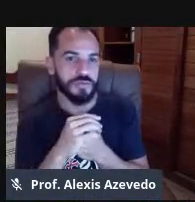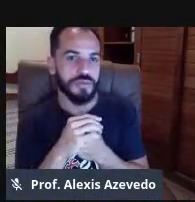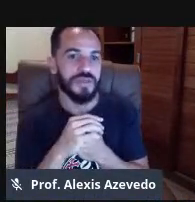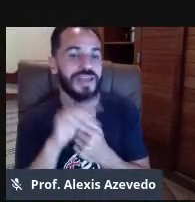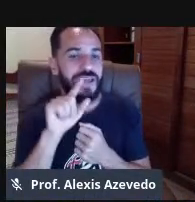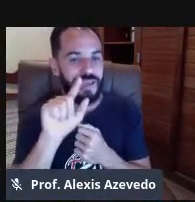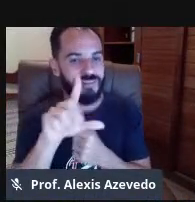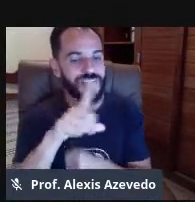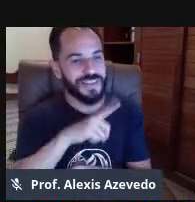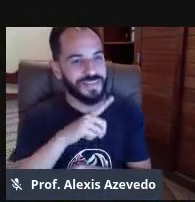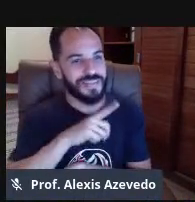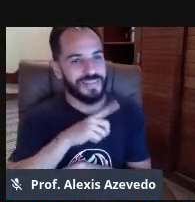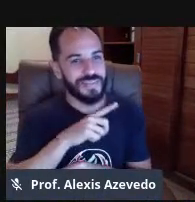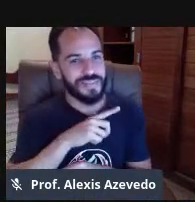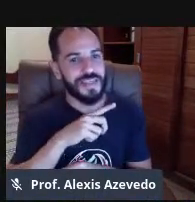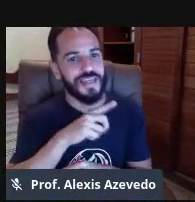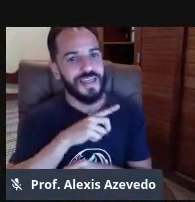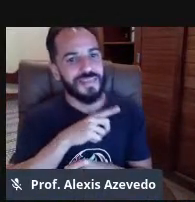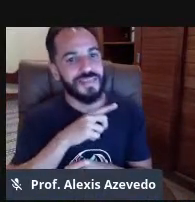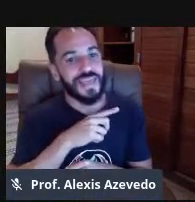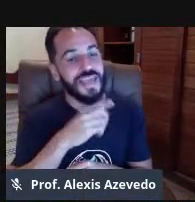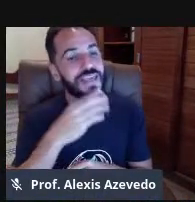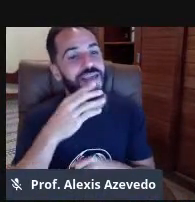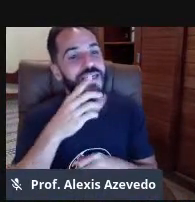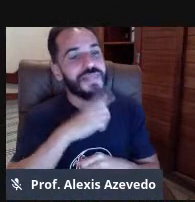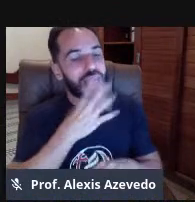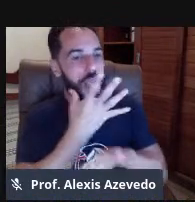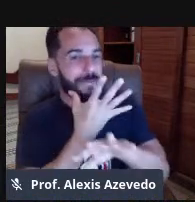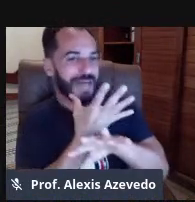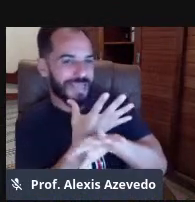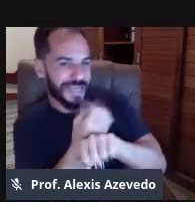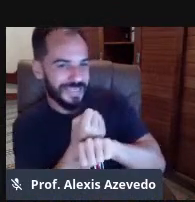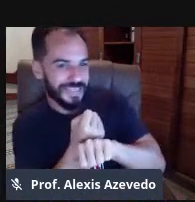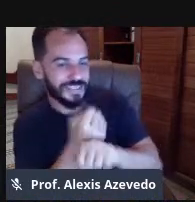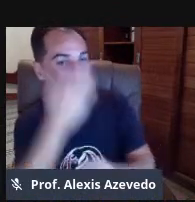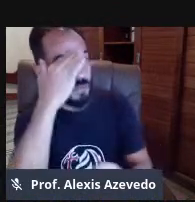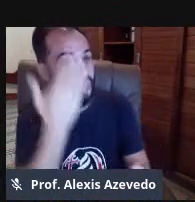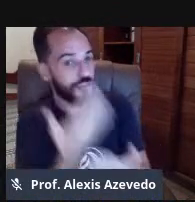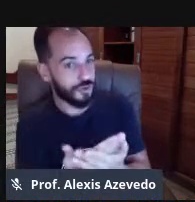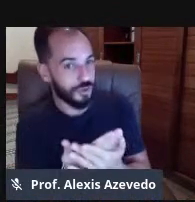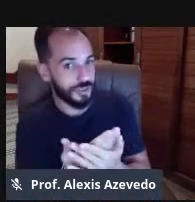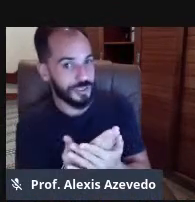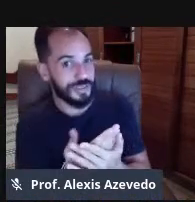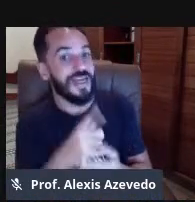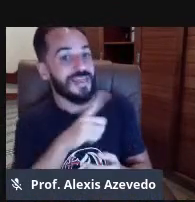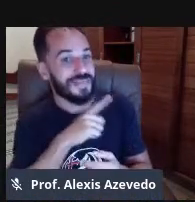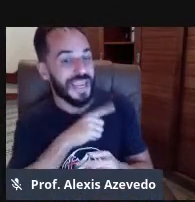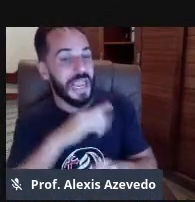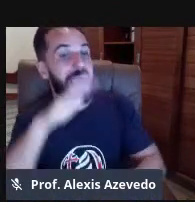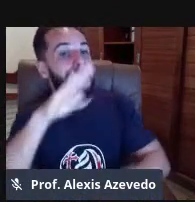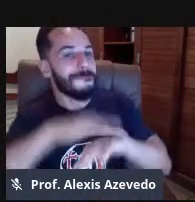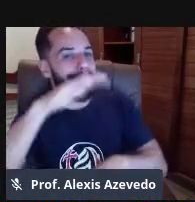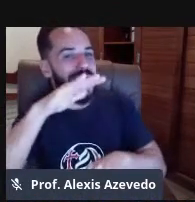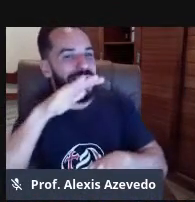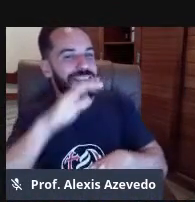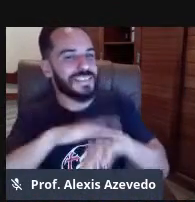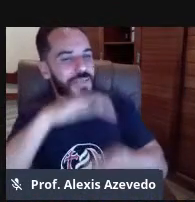algumas... Vocês vão ver que as disciplinas obrigatórias da licenciatura têm um número muito maior, né, do que